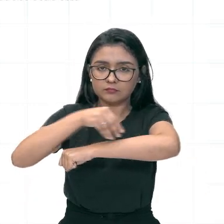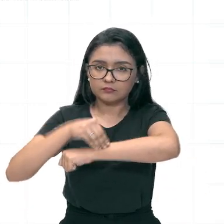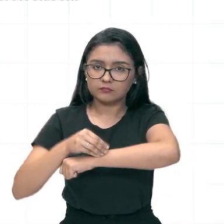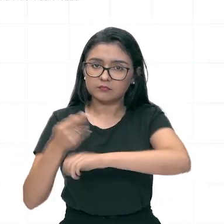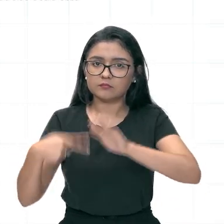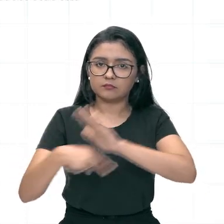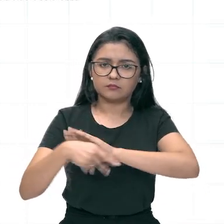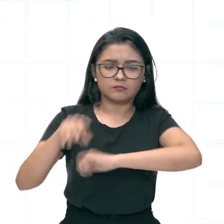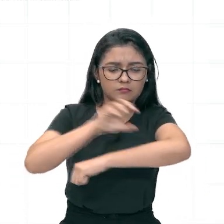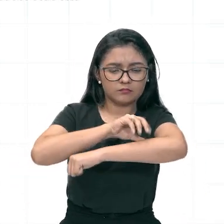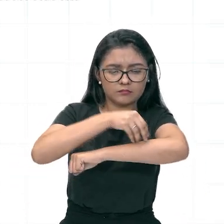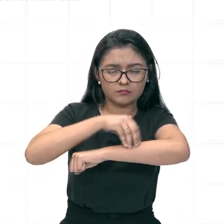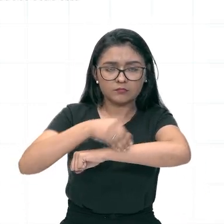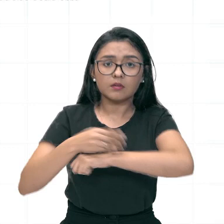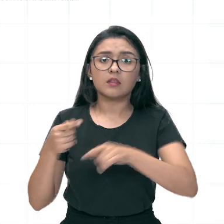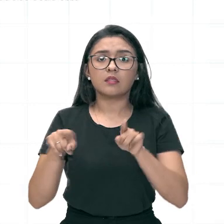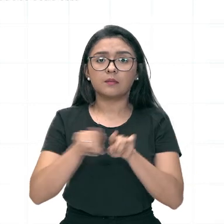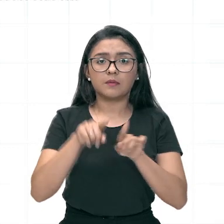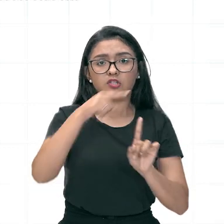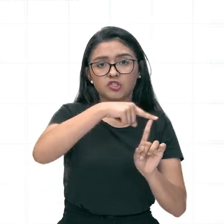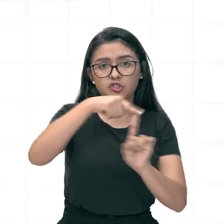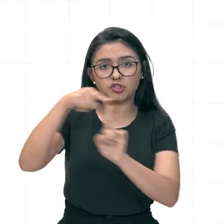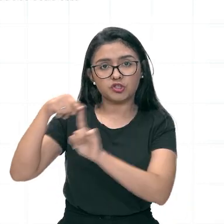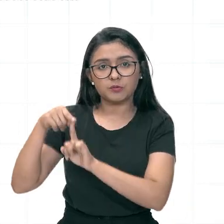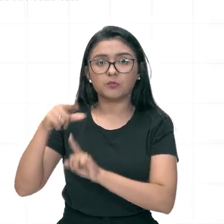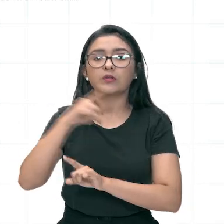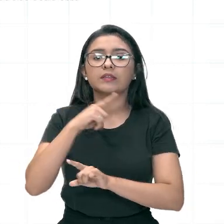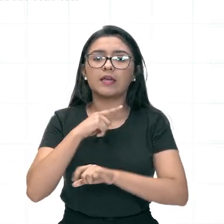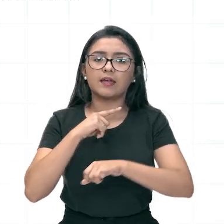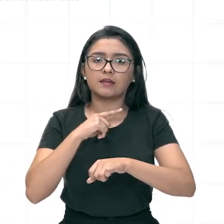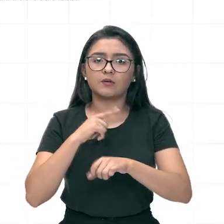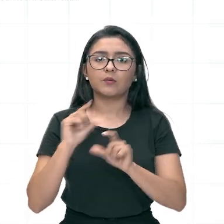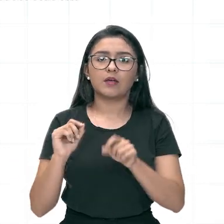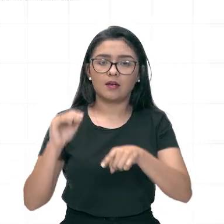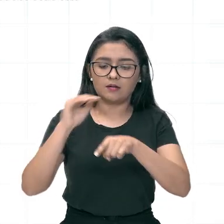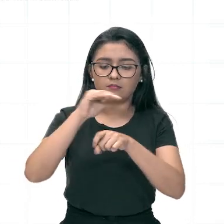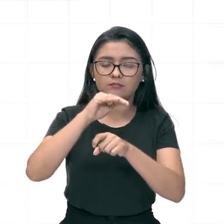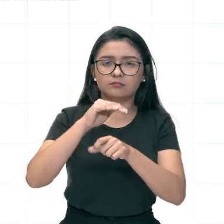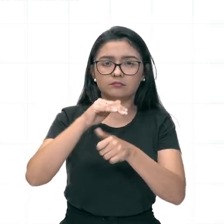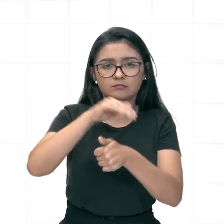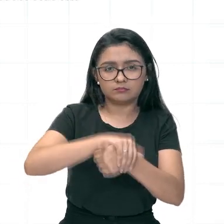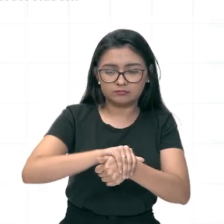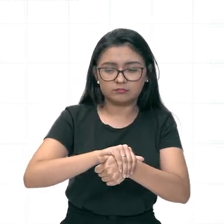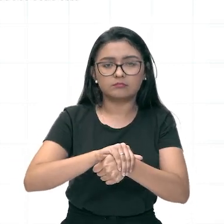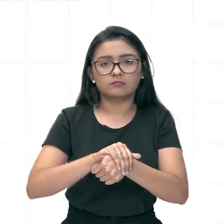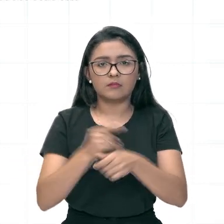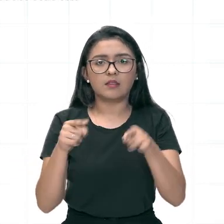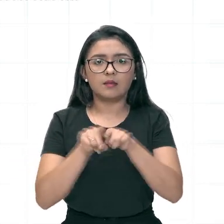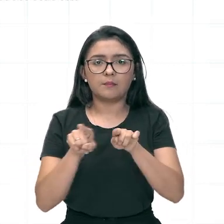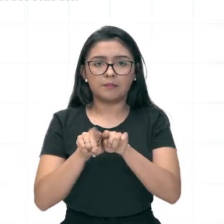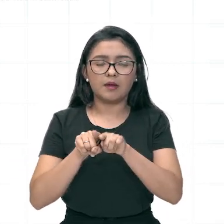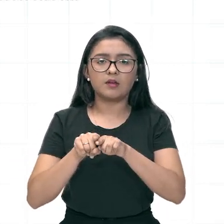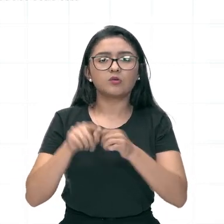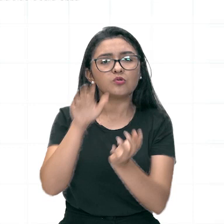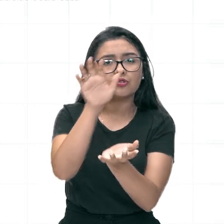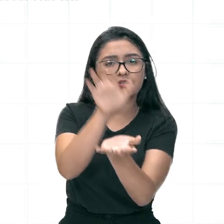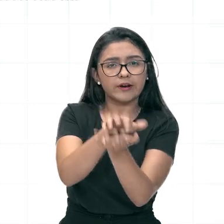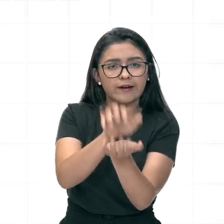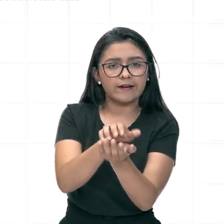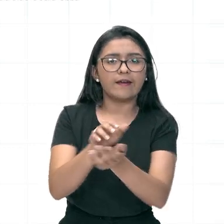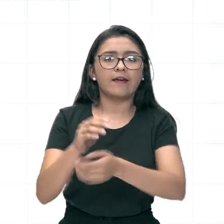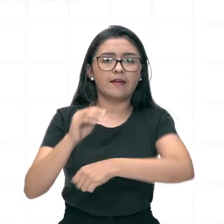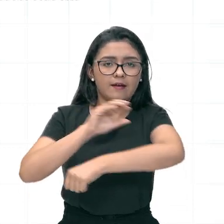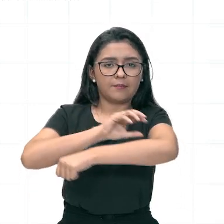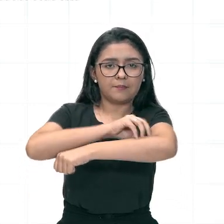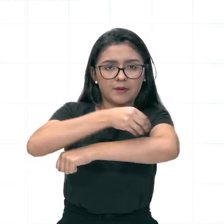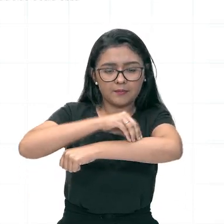por escamas e algumas espécies também têm placas córneas, né? A gente já visualizou a imagem ali do jacaré, que ele tem aquelas placas,